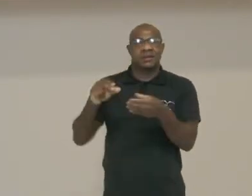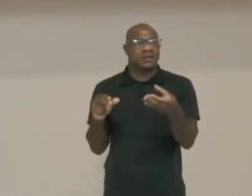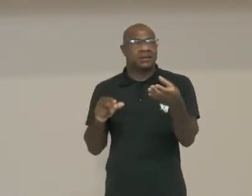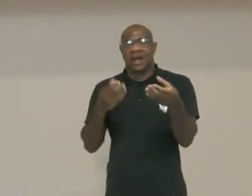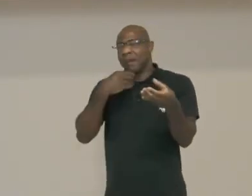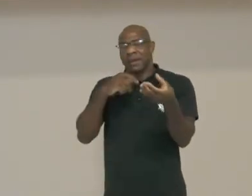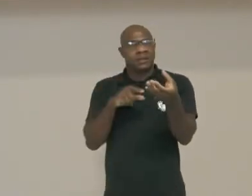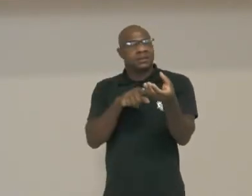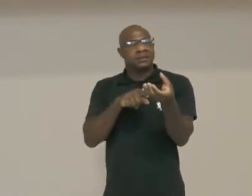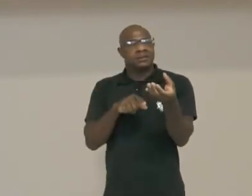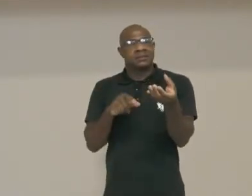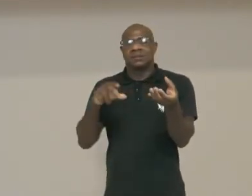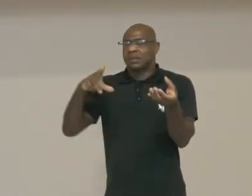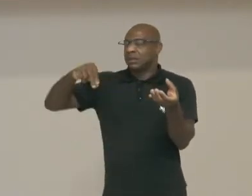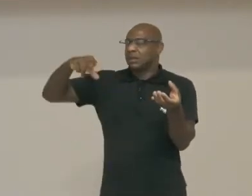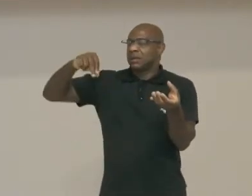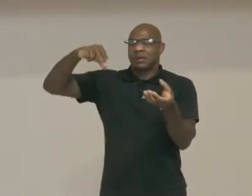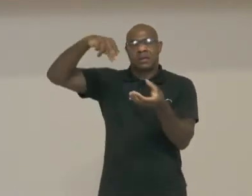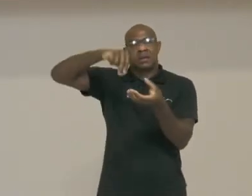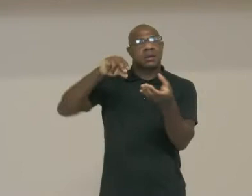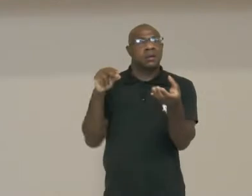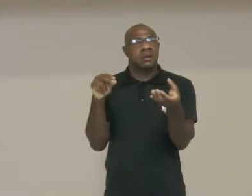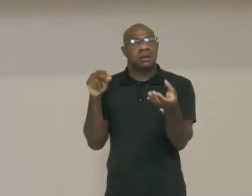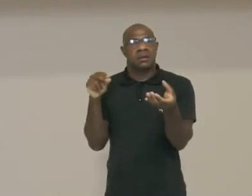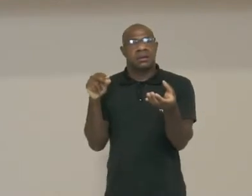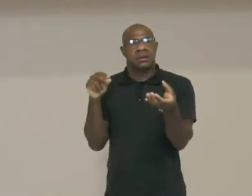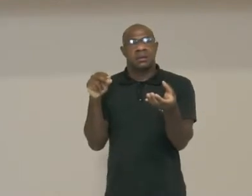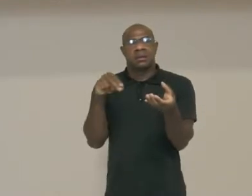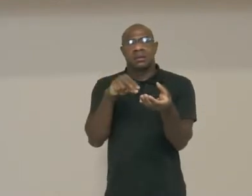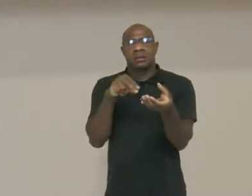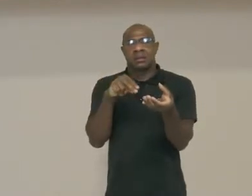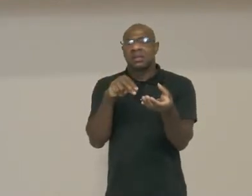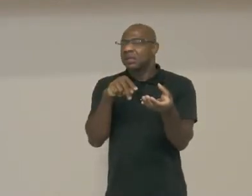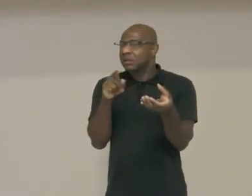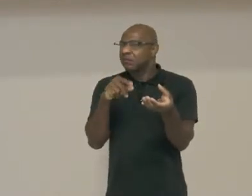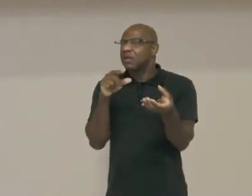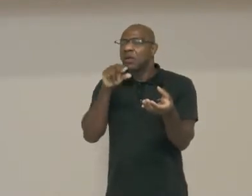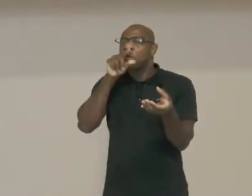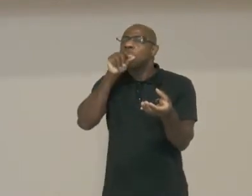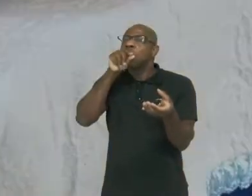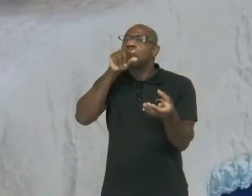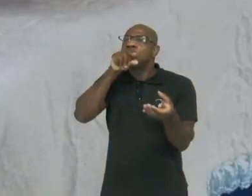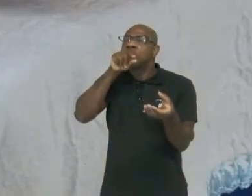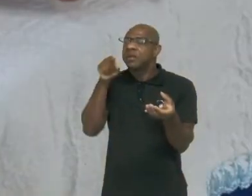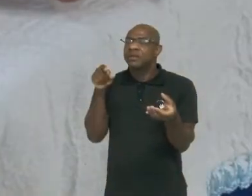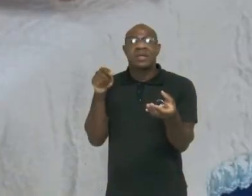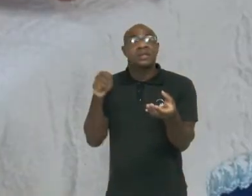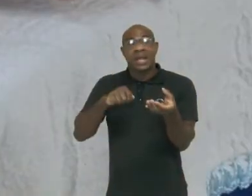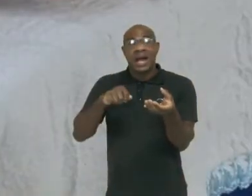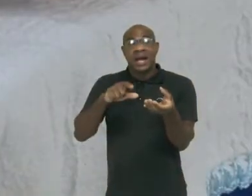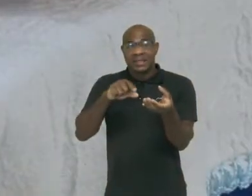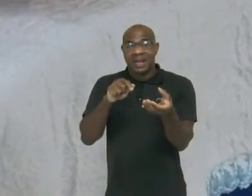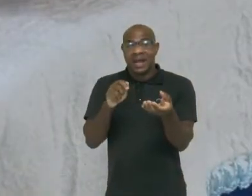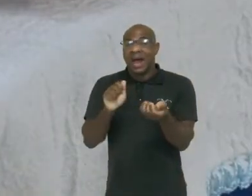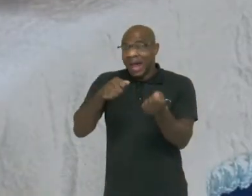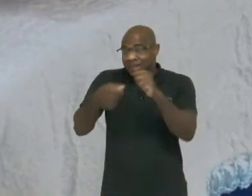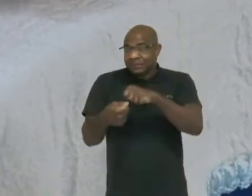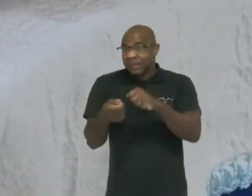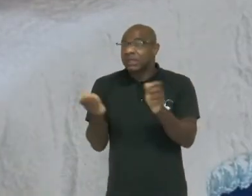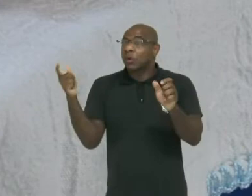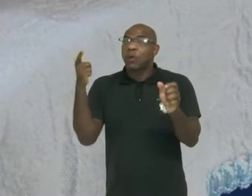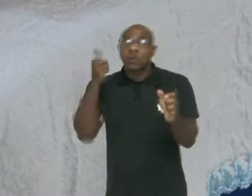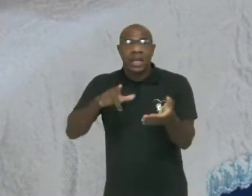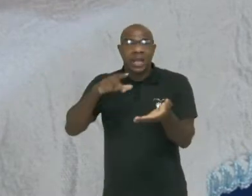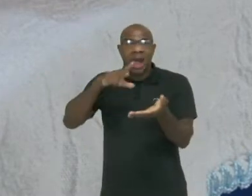ver então se dá esse tipo de bico, se ele está adaptado para essa alimentação. Vamos